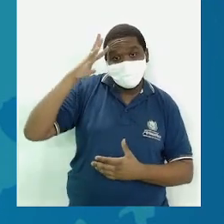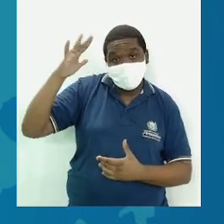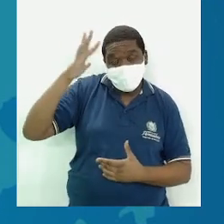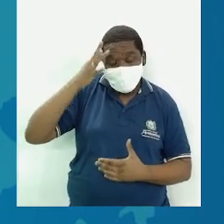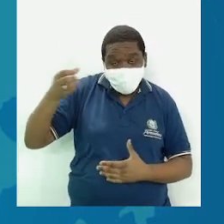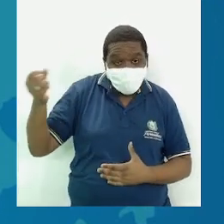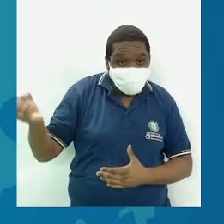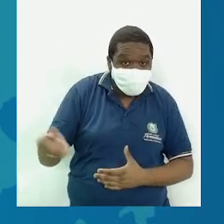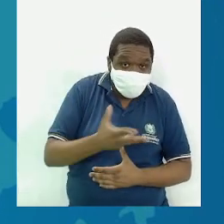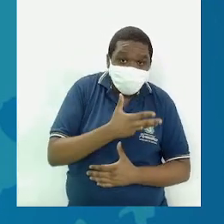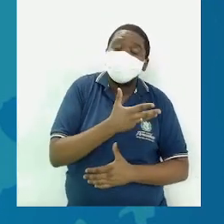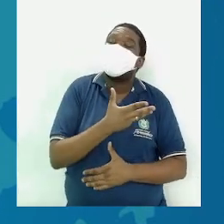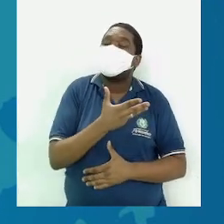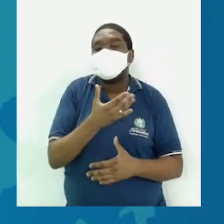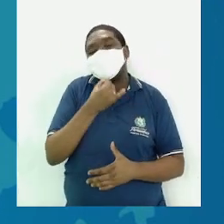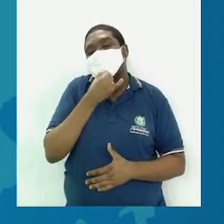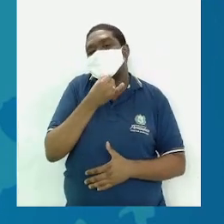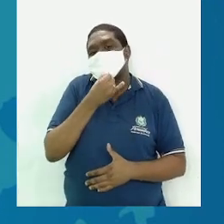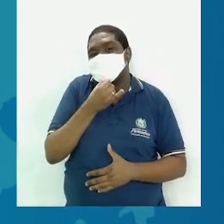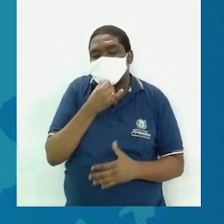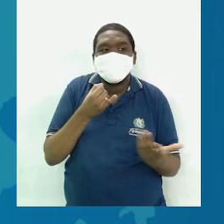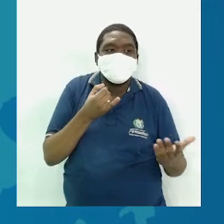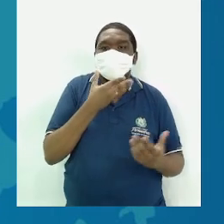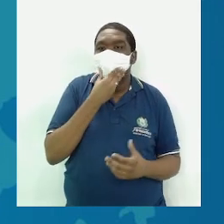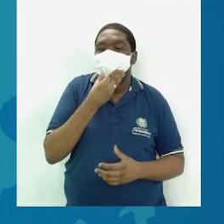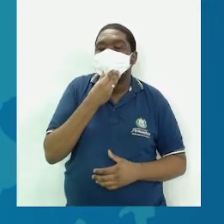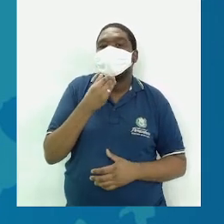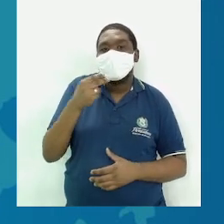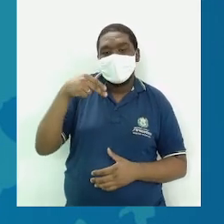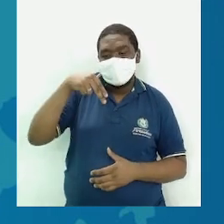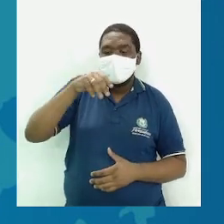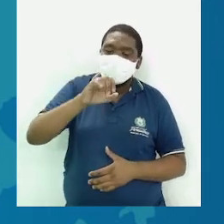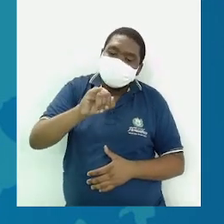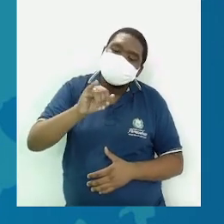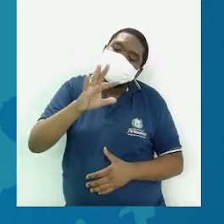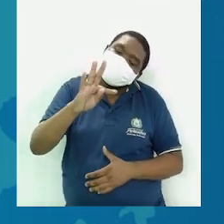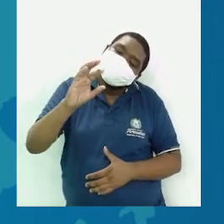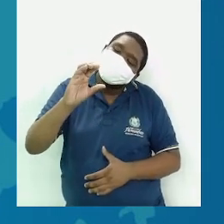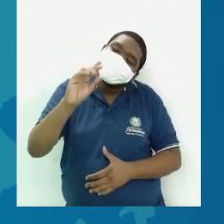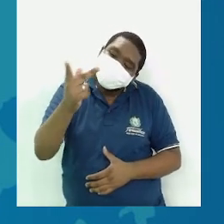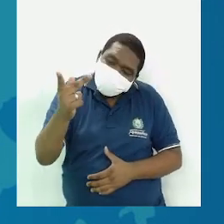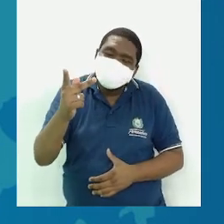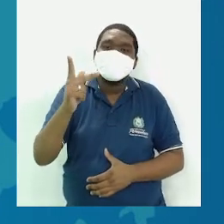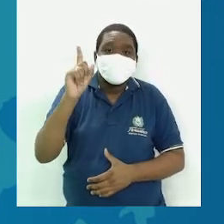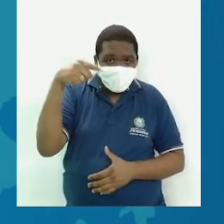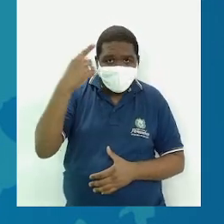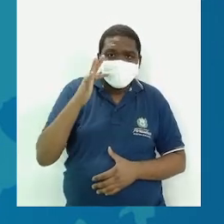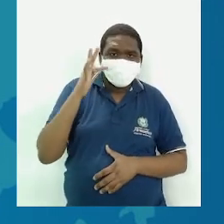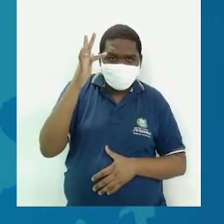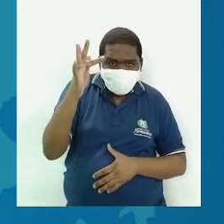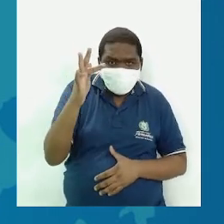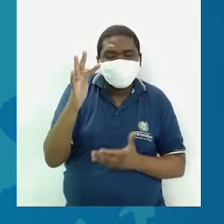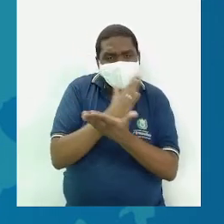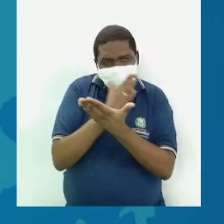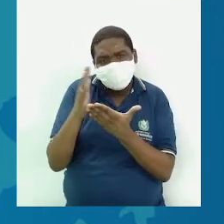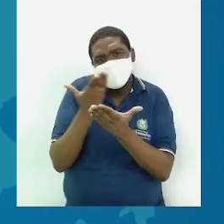mais recentes, como é o caso do nosso amigo Nietzsche, nós vamos estudar um pouquinho mais sobre ele lá na frente, em algumas das